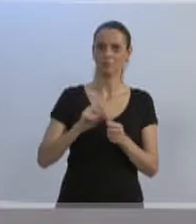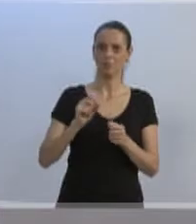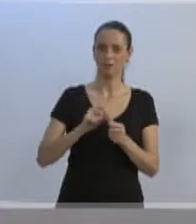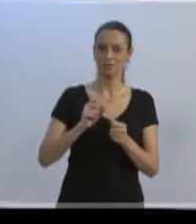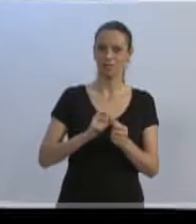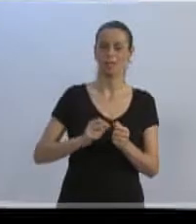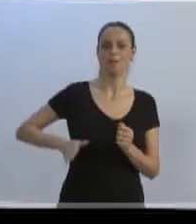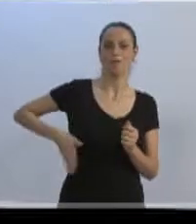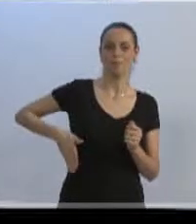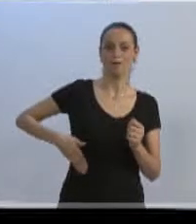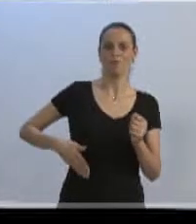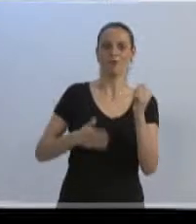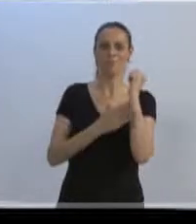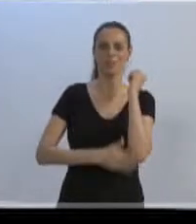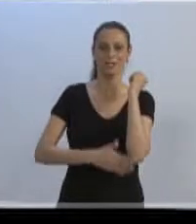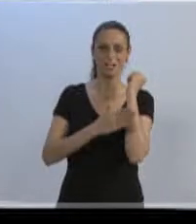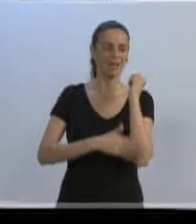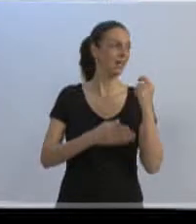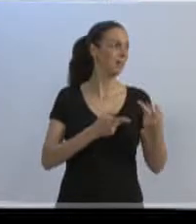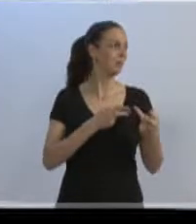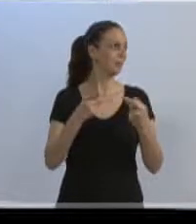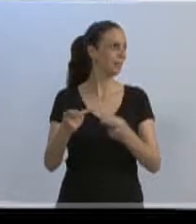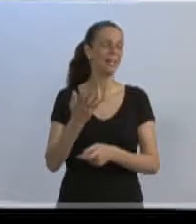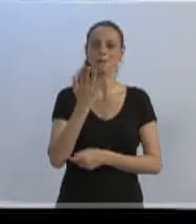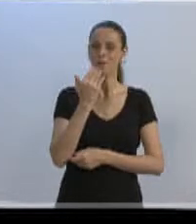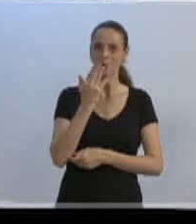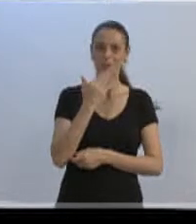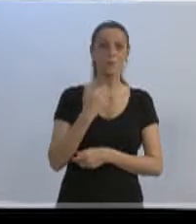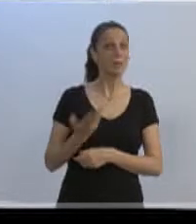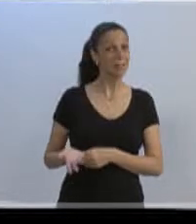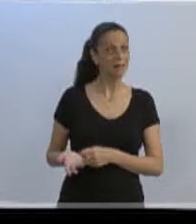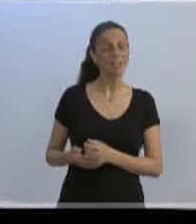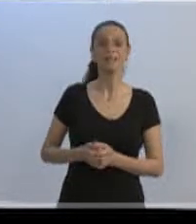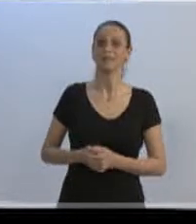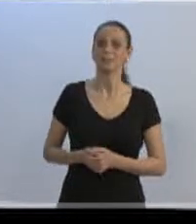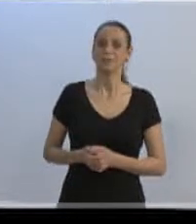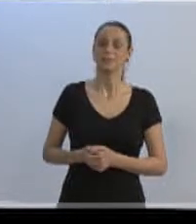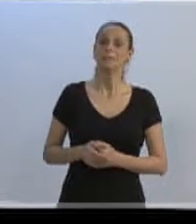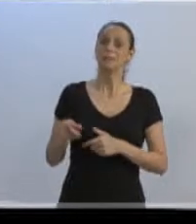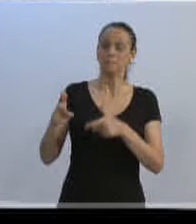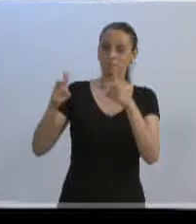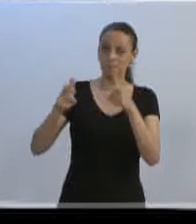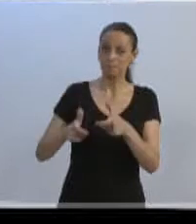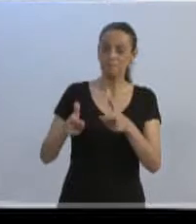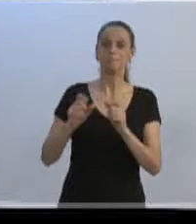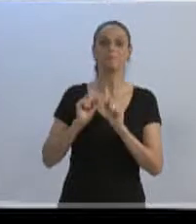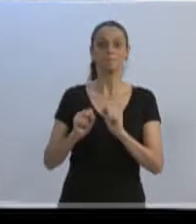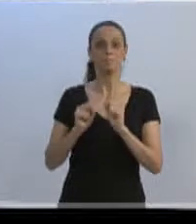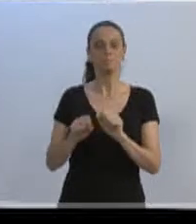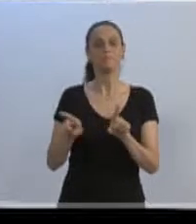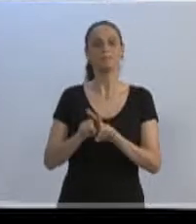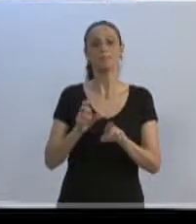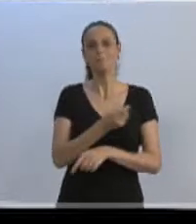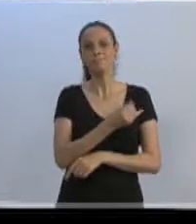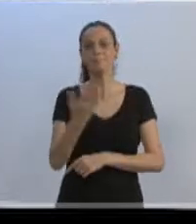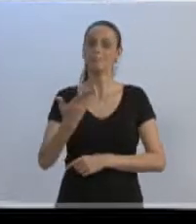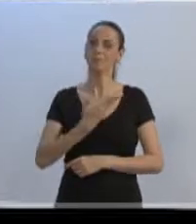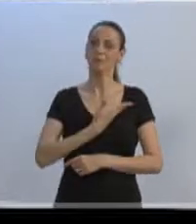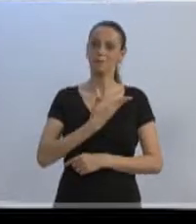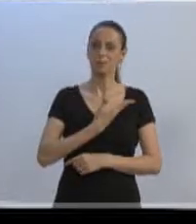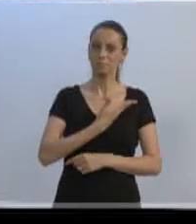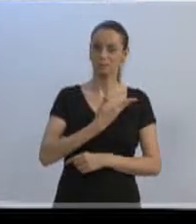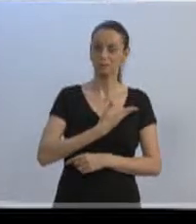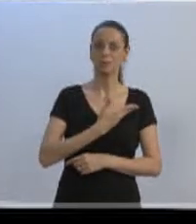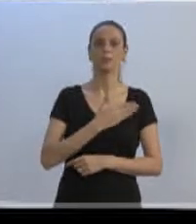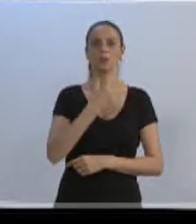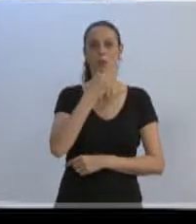é me convidaram pra lá e lá eu pude receber de vários amigos que estavam